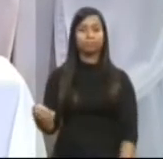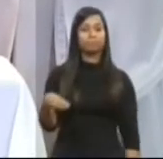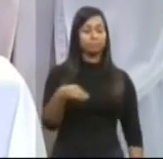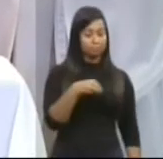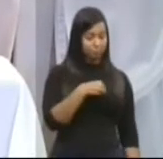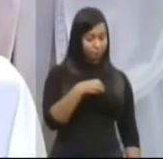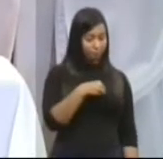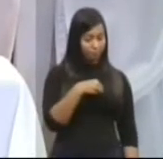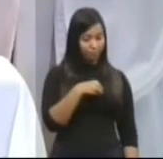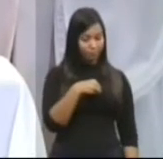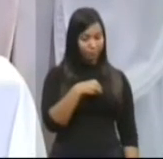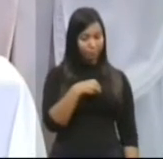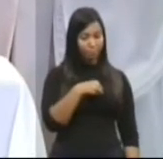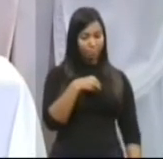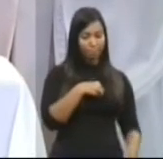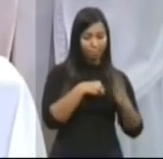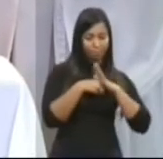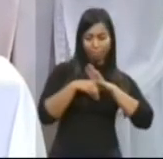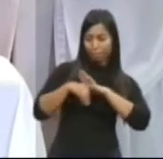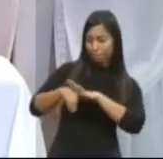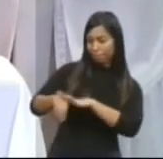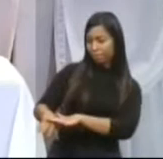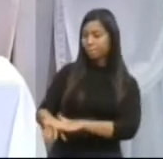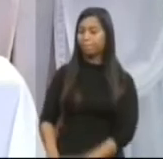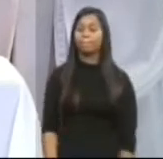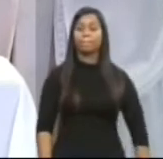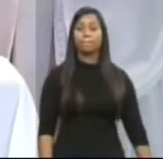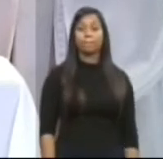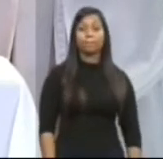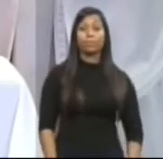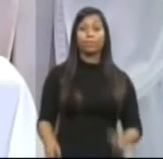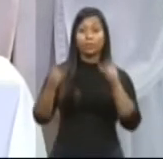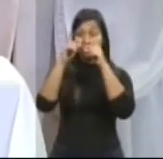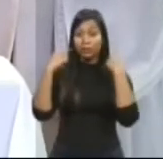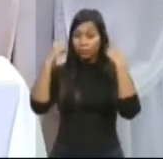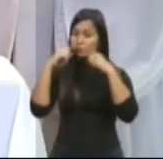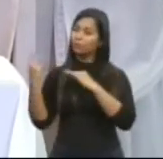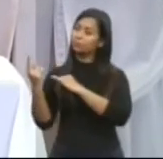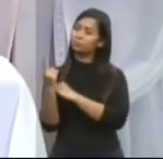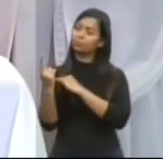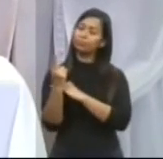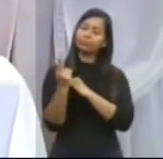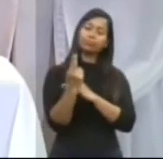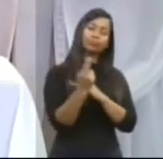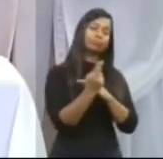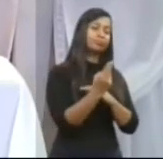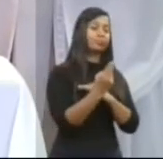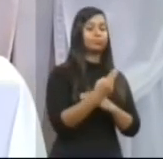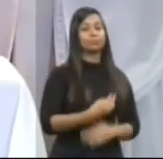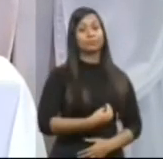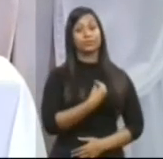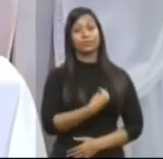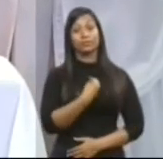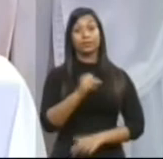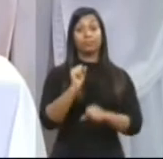pela vossa misericórdia, sejamos sempre livres do pecado e protegidos de todos